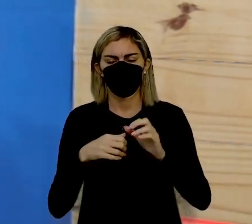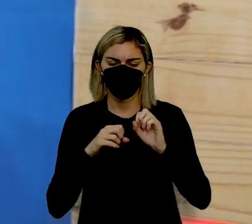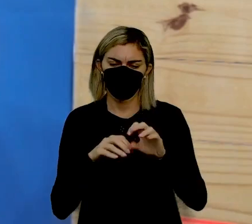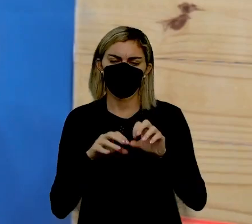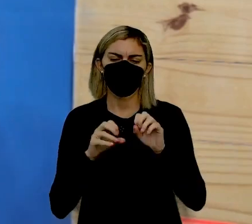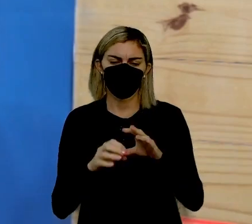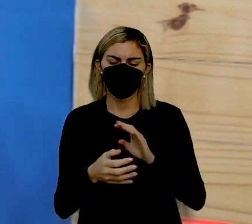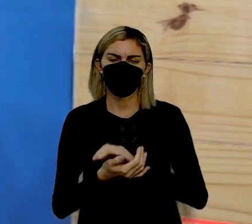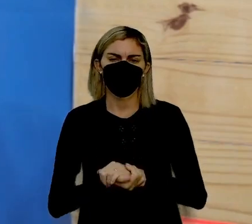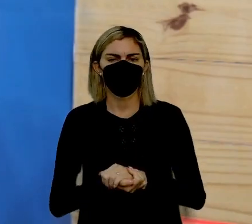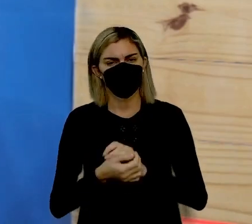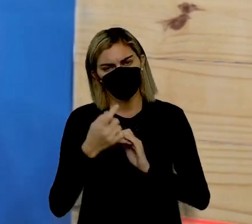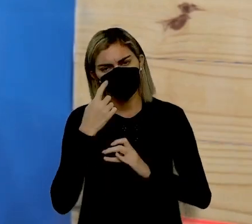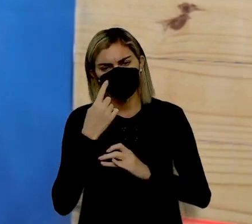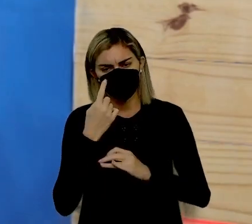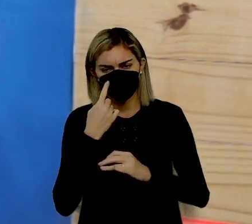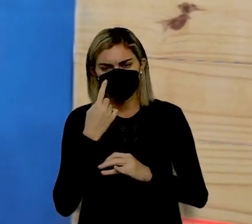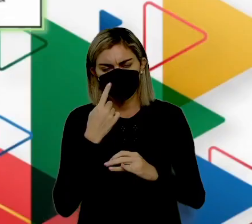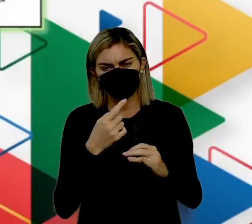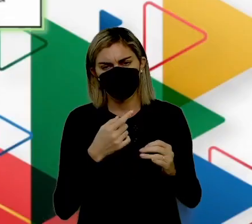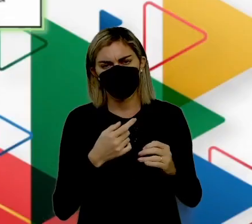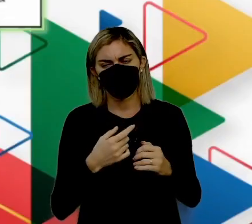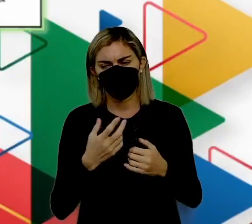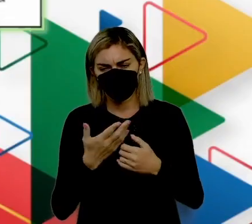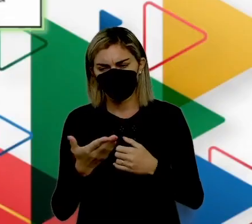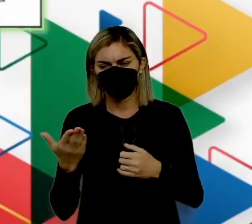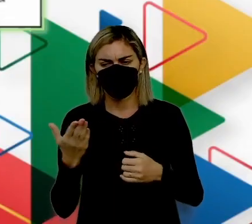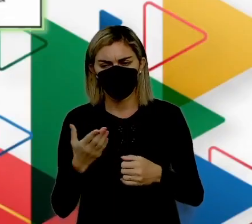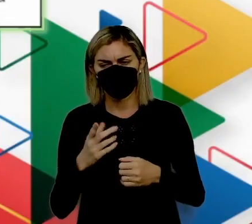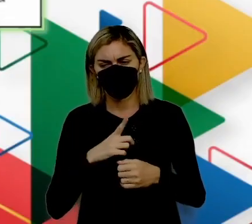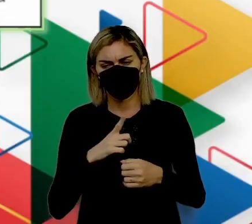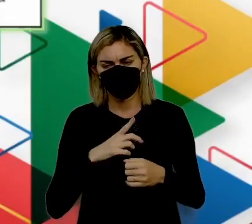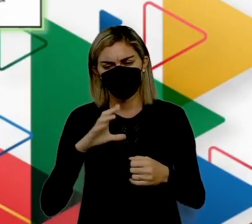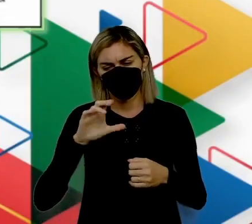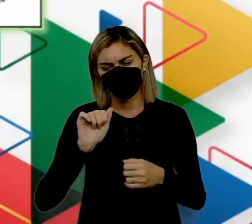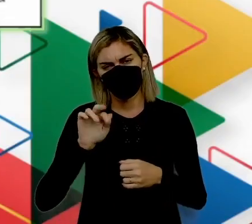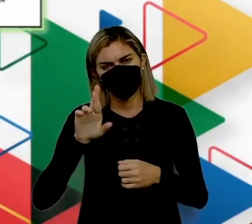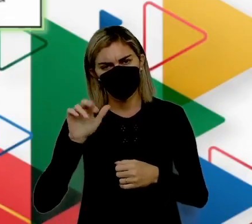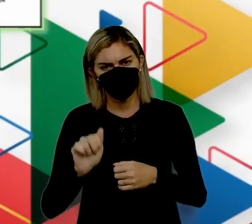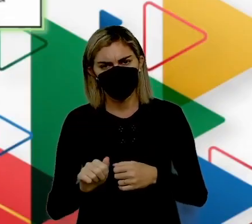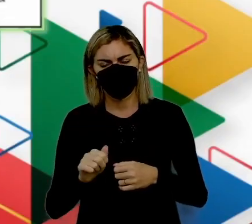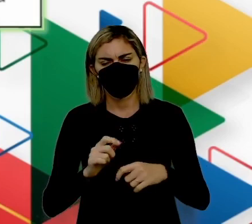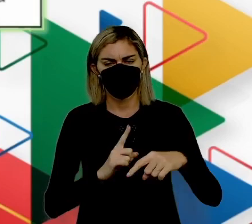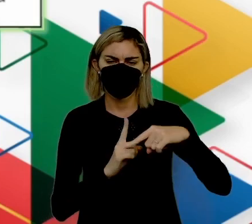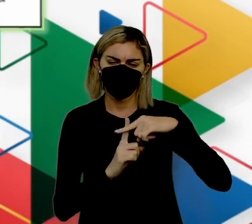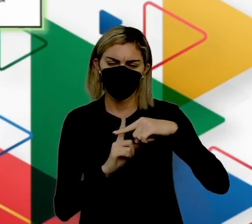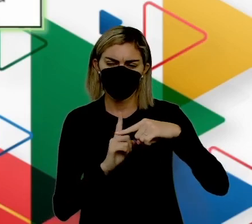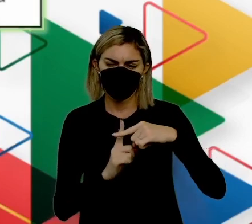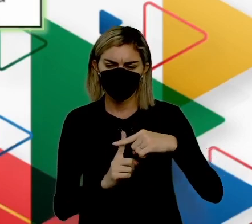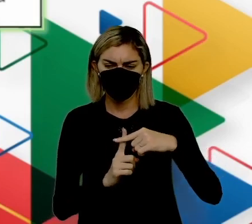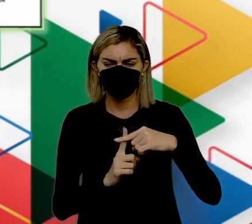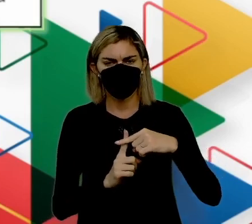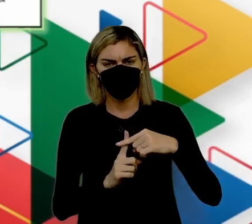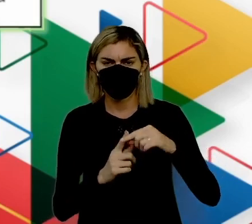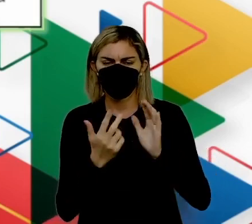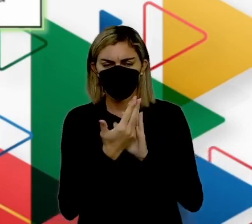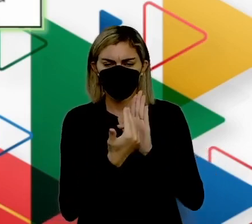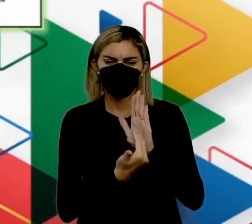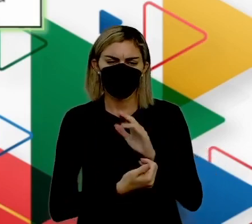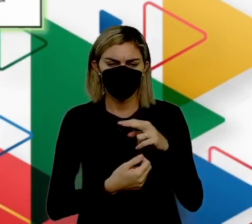Vejamos agora o inverso, gente. Imagina que a carga ela continua positiva na figura